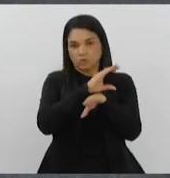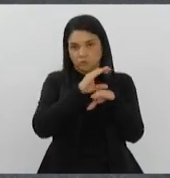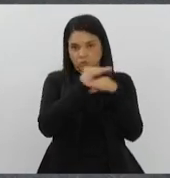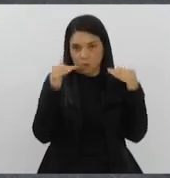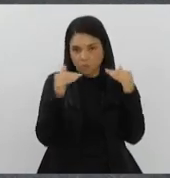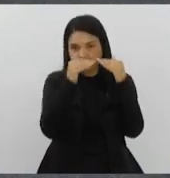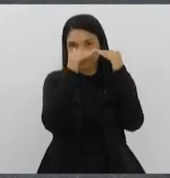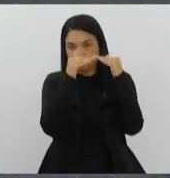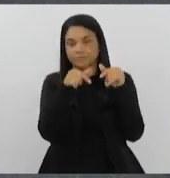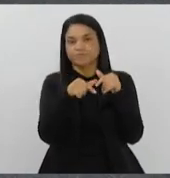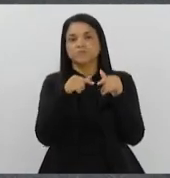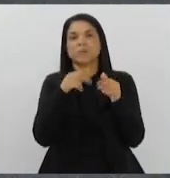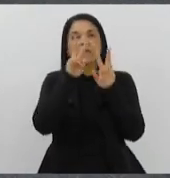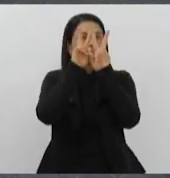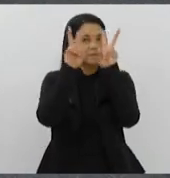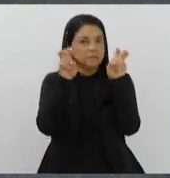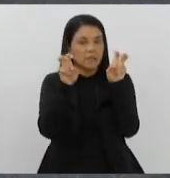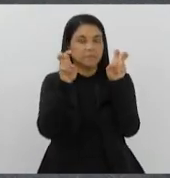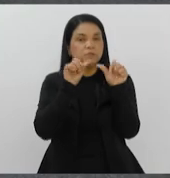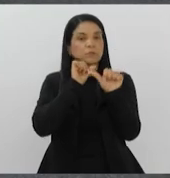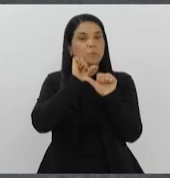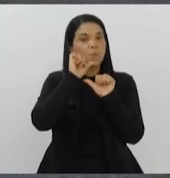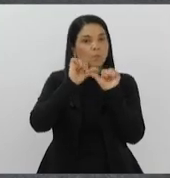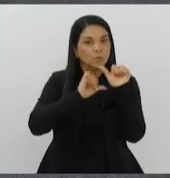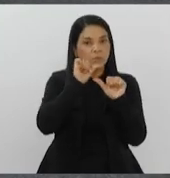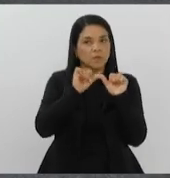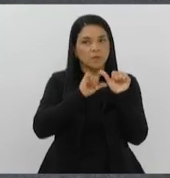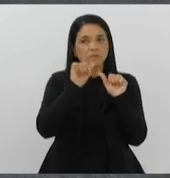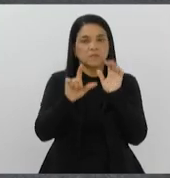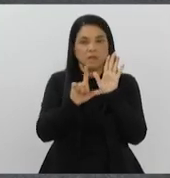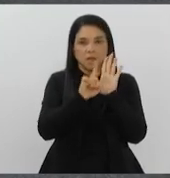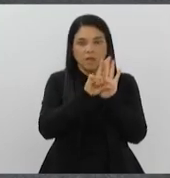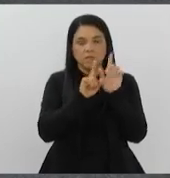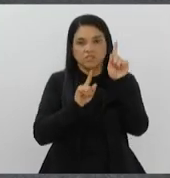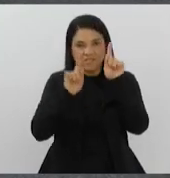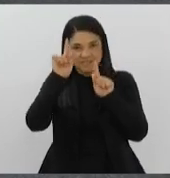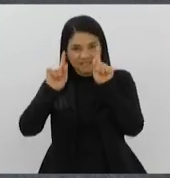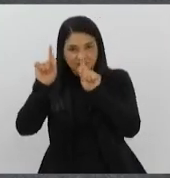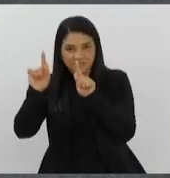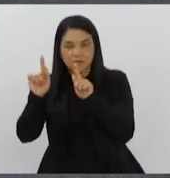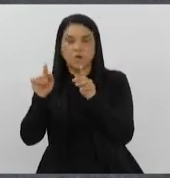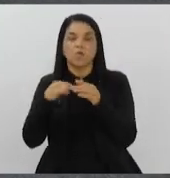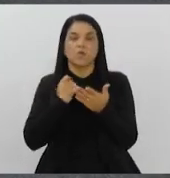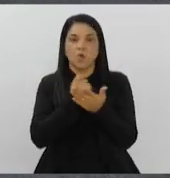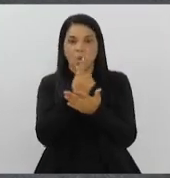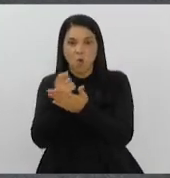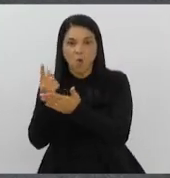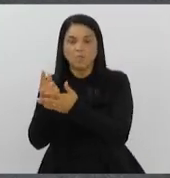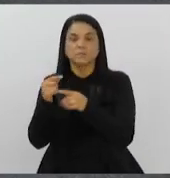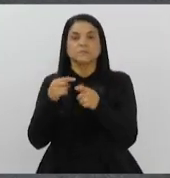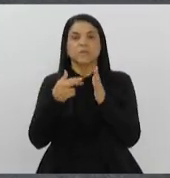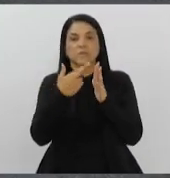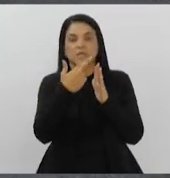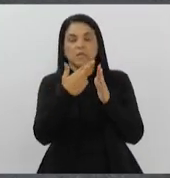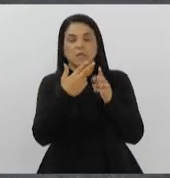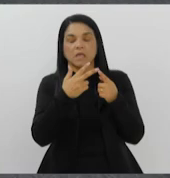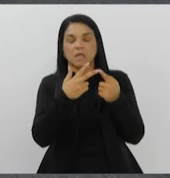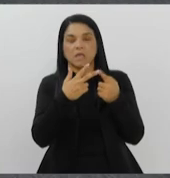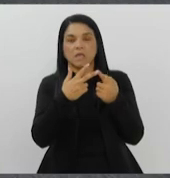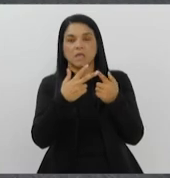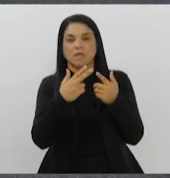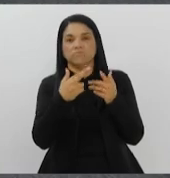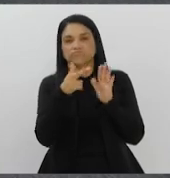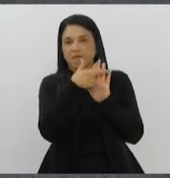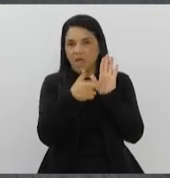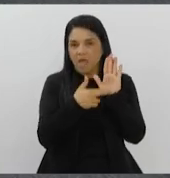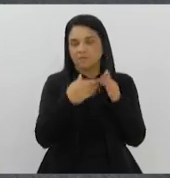vão desde a possibilidade de mudar lei de licitações e compras, regulamentação de profissões,